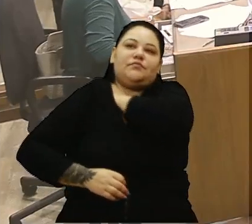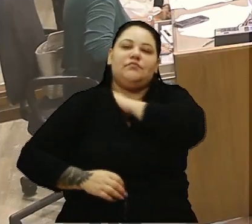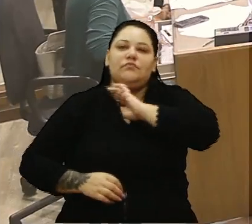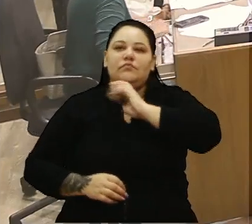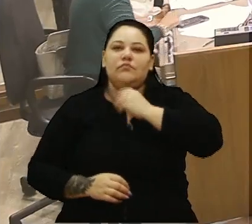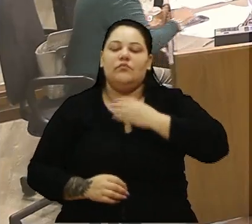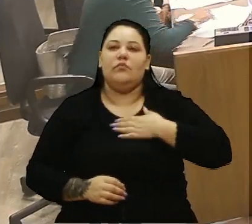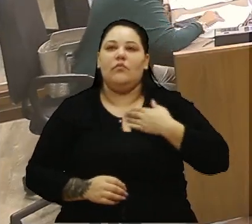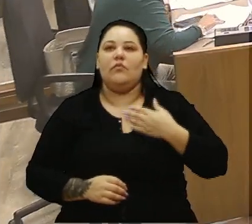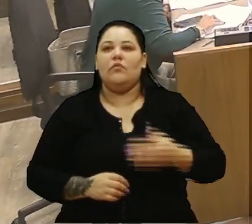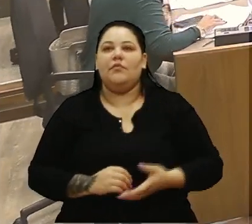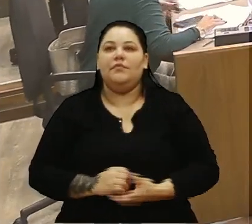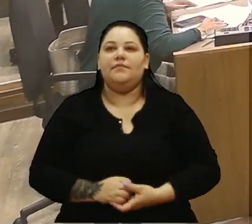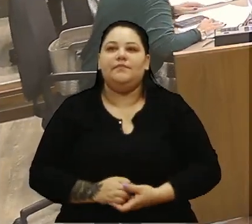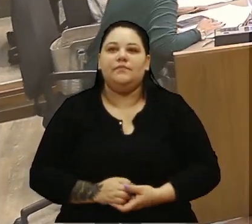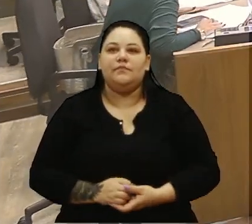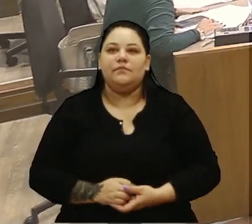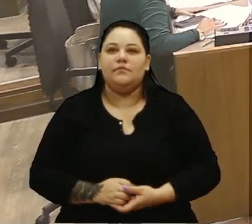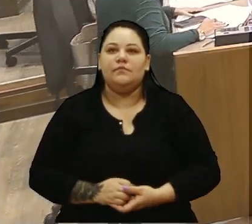Senhor presidente,